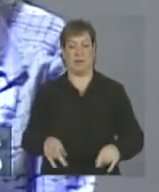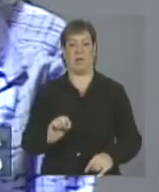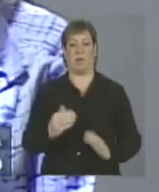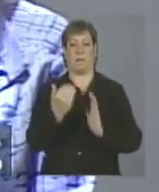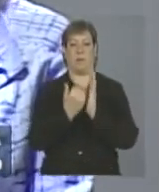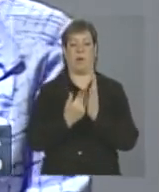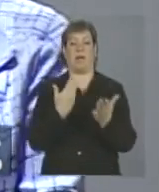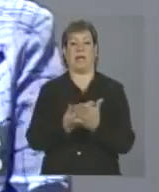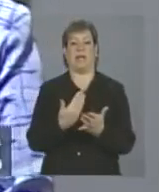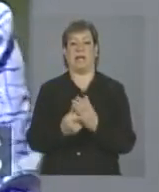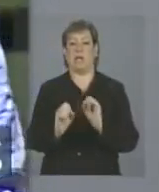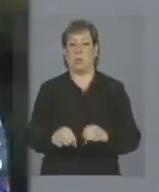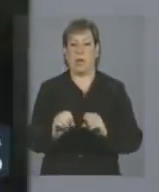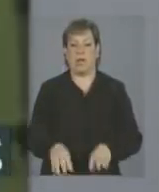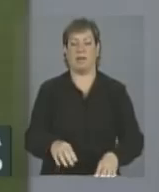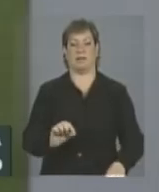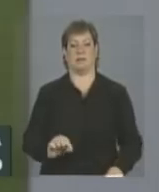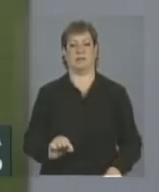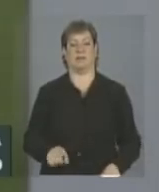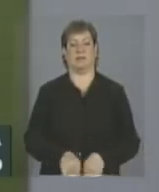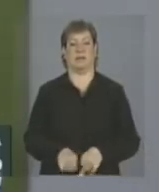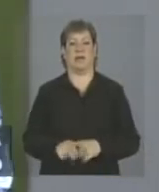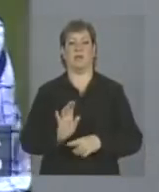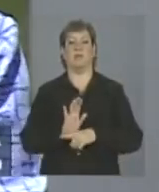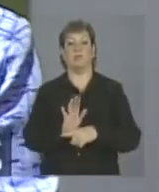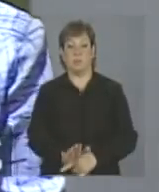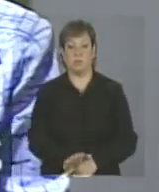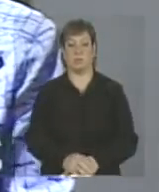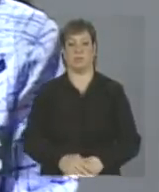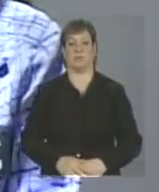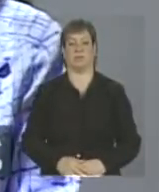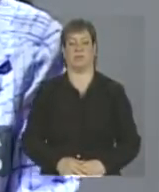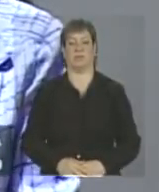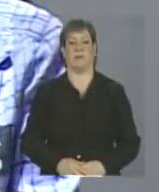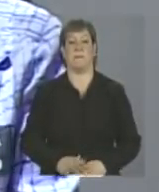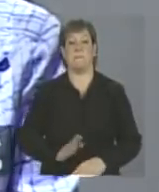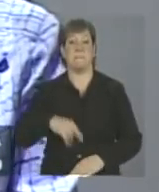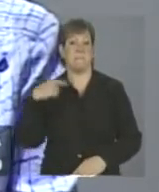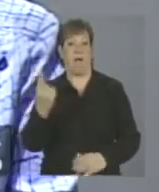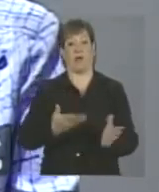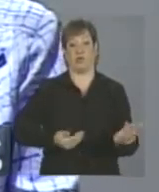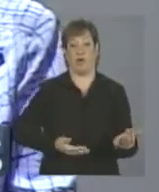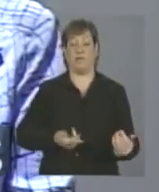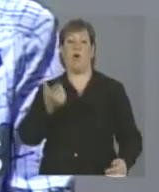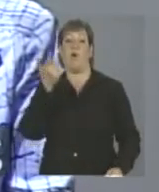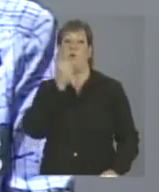de educação, que permitiu que mais jovens